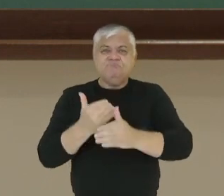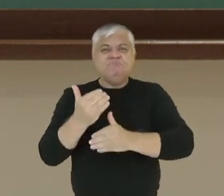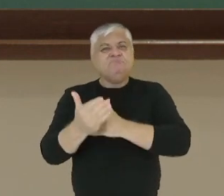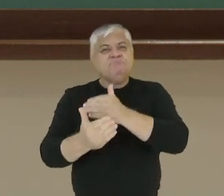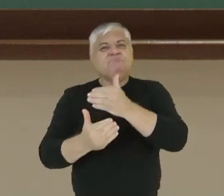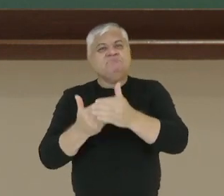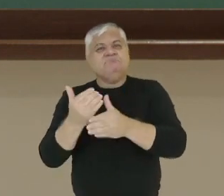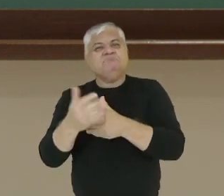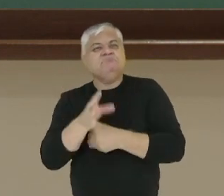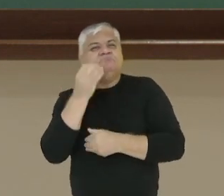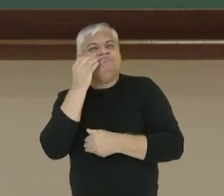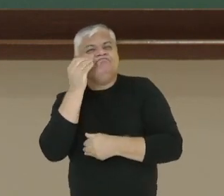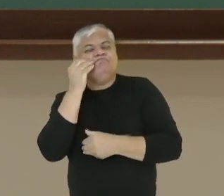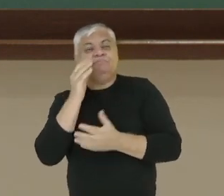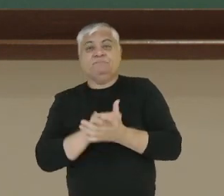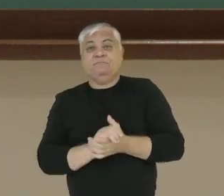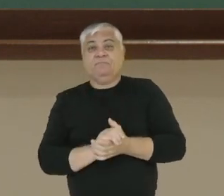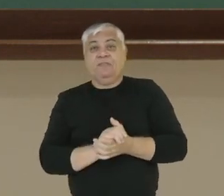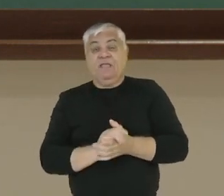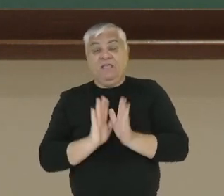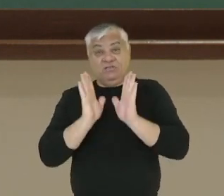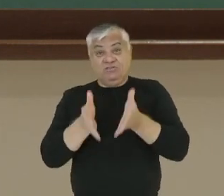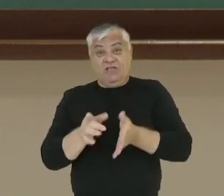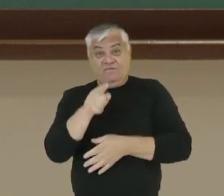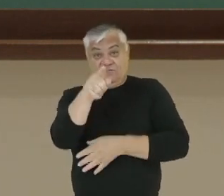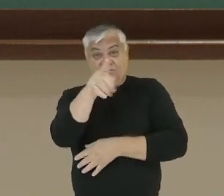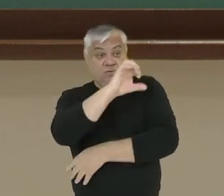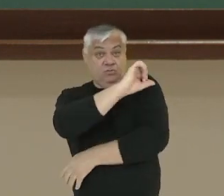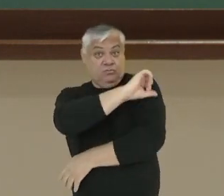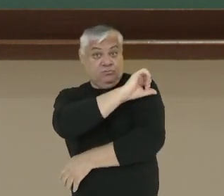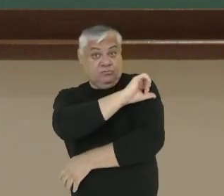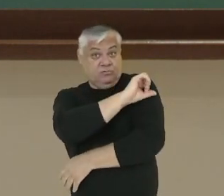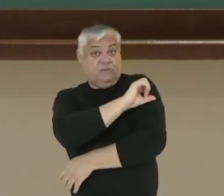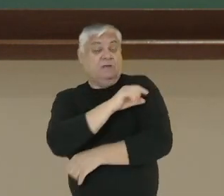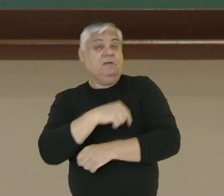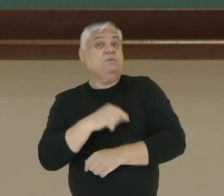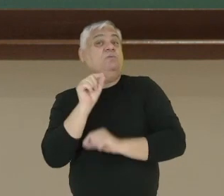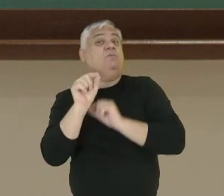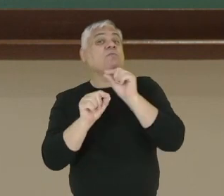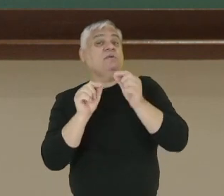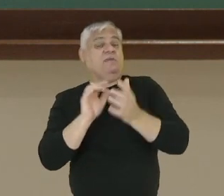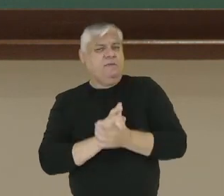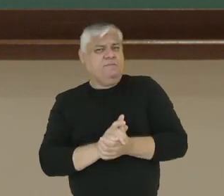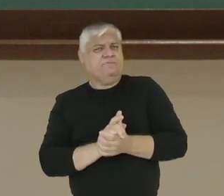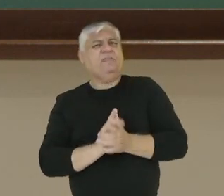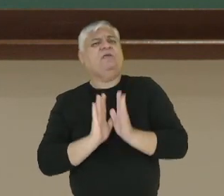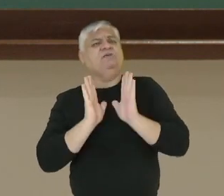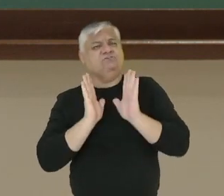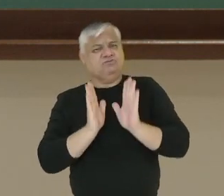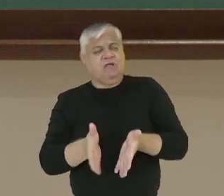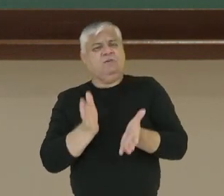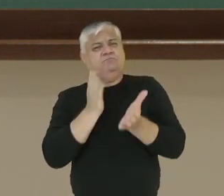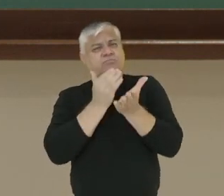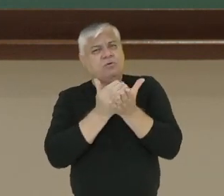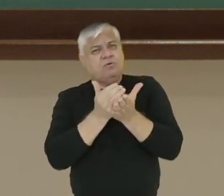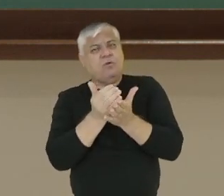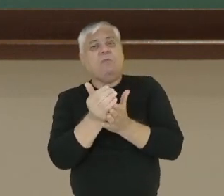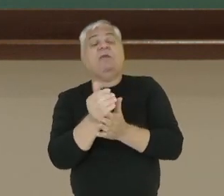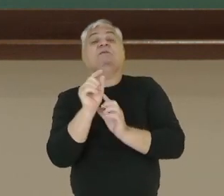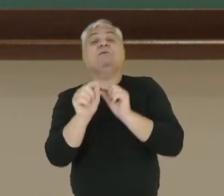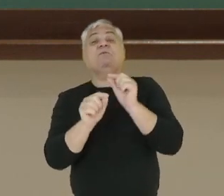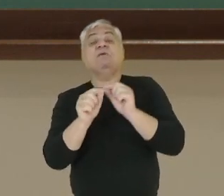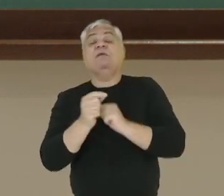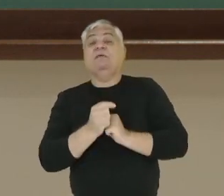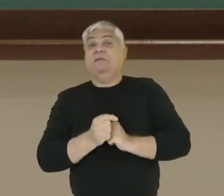obra qualificada. Vocês que já estão no 9º ano, o que eu posso dizer é que vocês já vão iniciando a